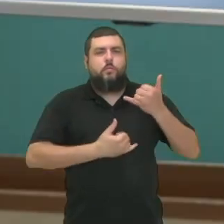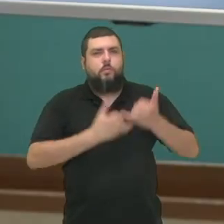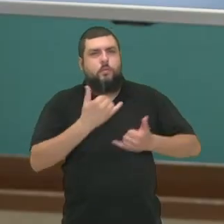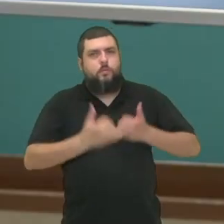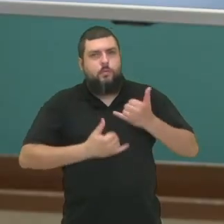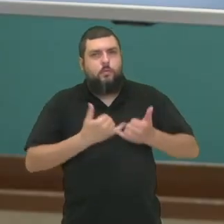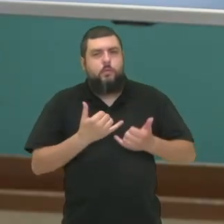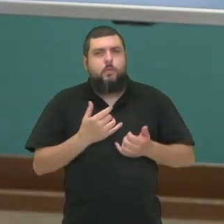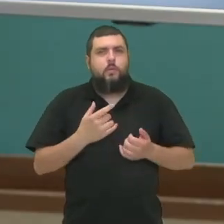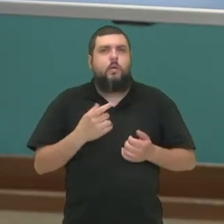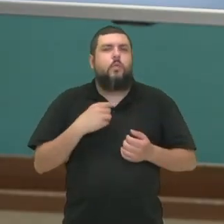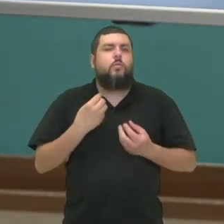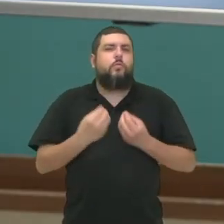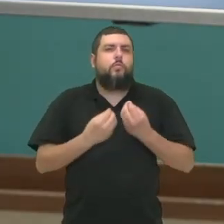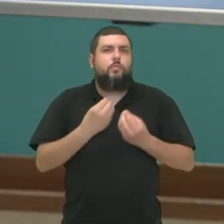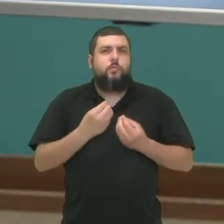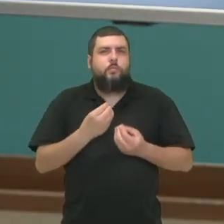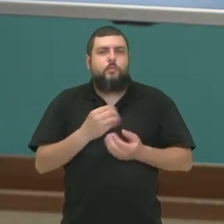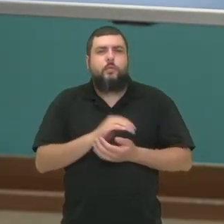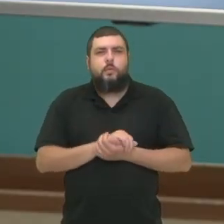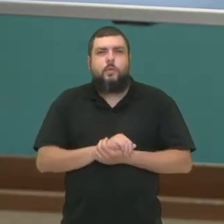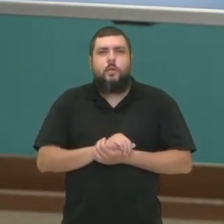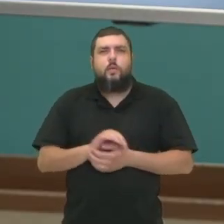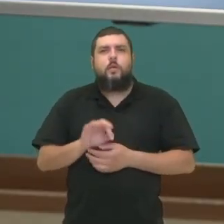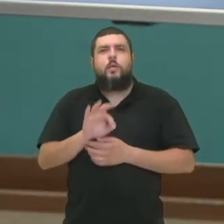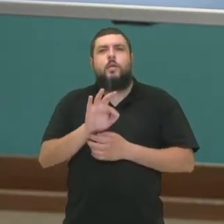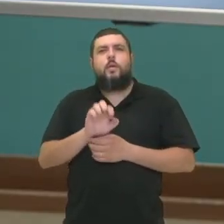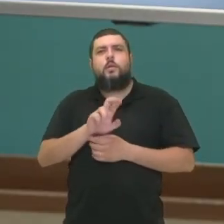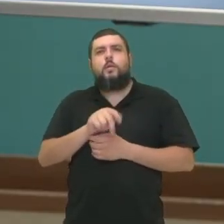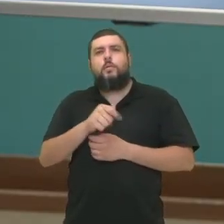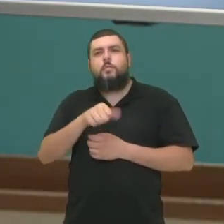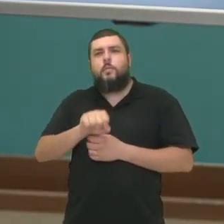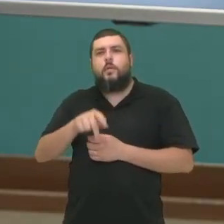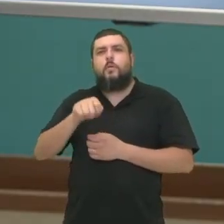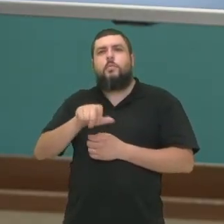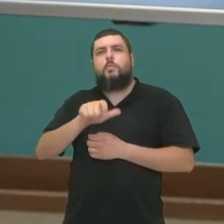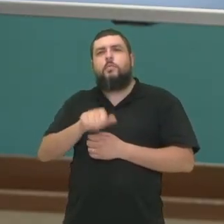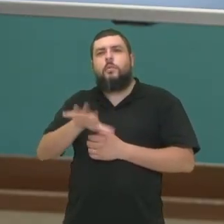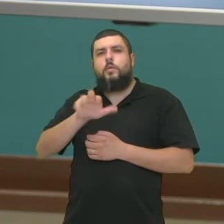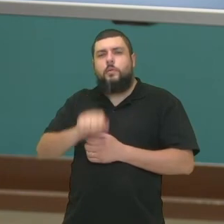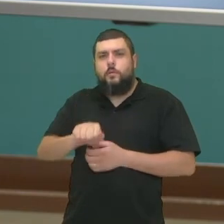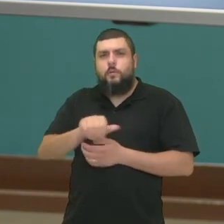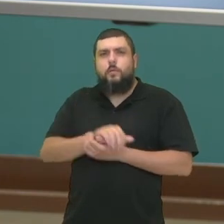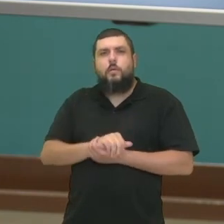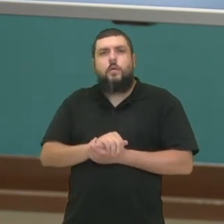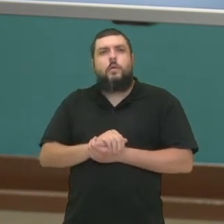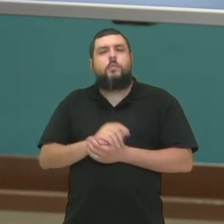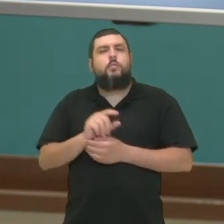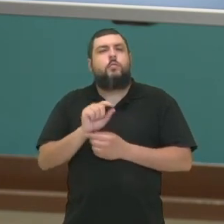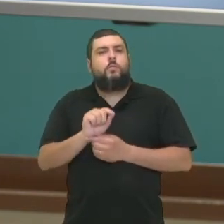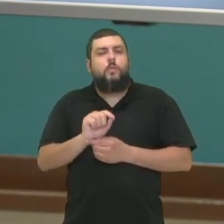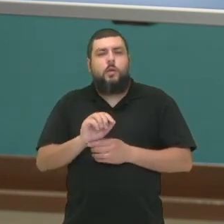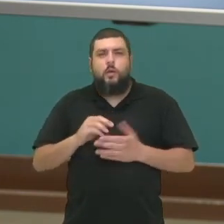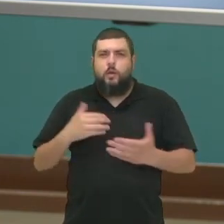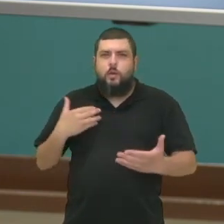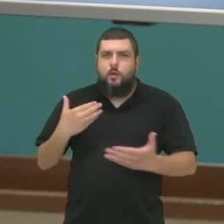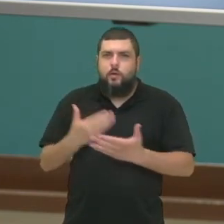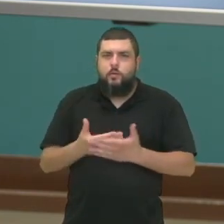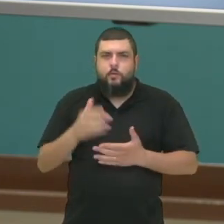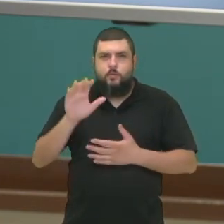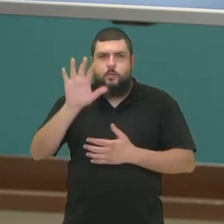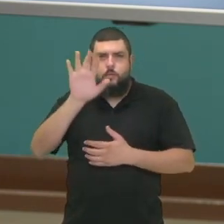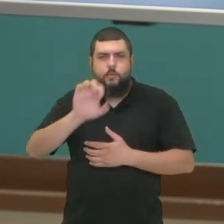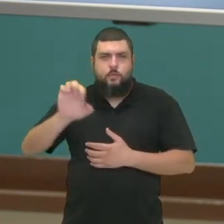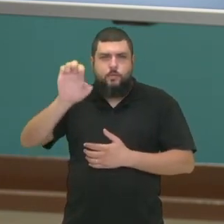trago para vocês, chamada de termas públicas. Também muito comum na Roma, e digo mais, hein? Até hoje na Europa se utiliza